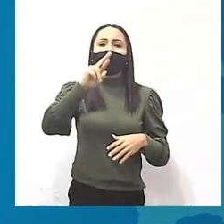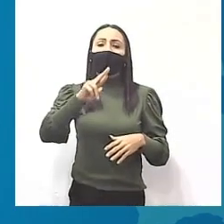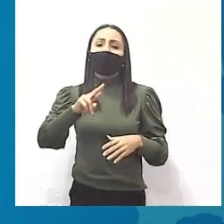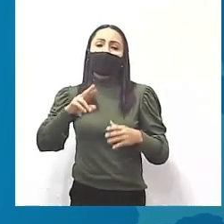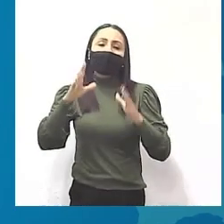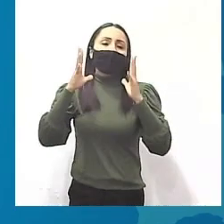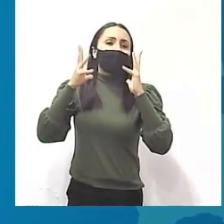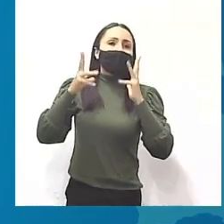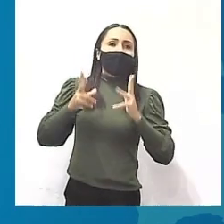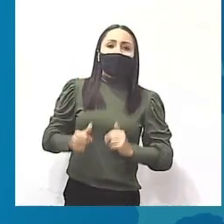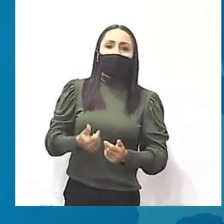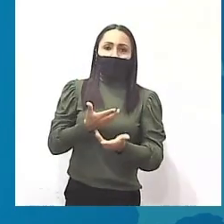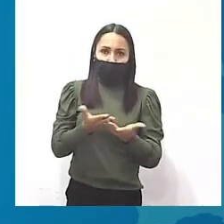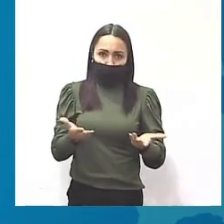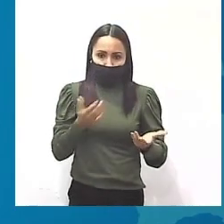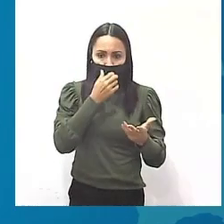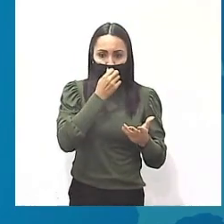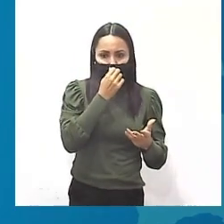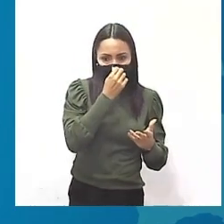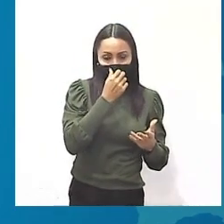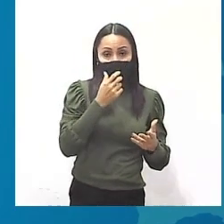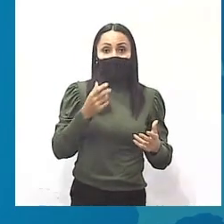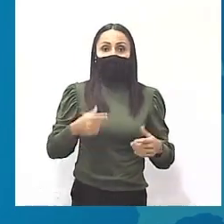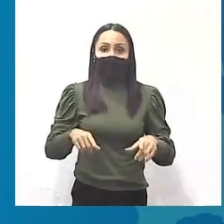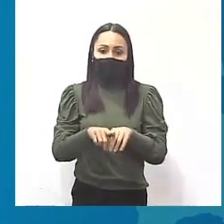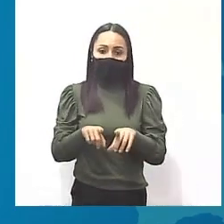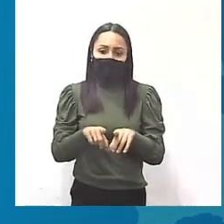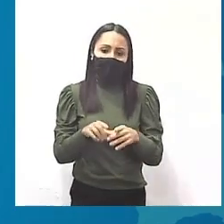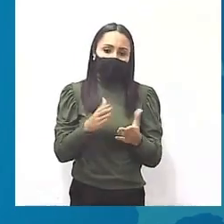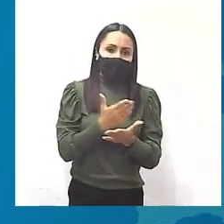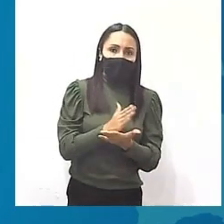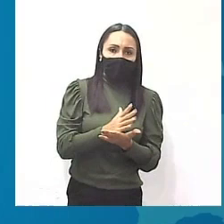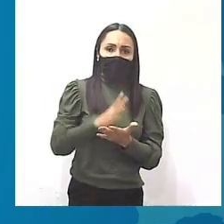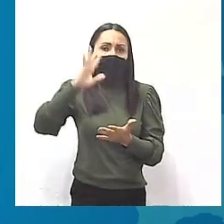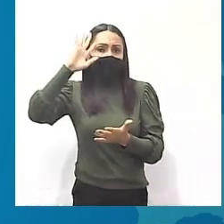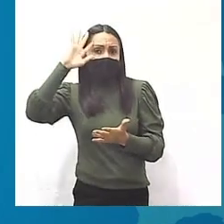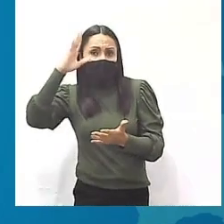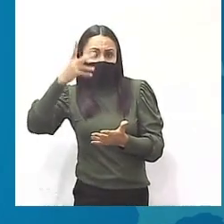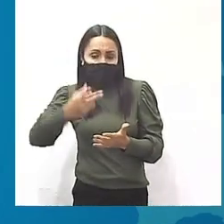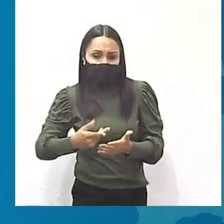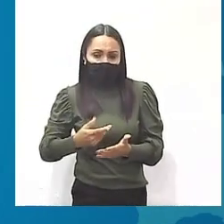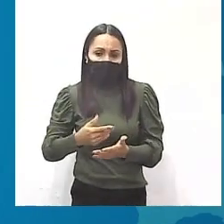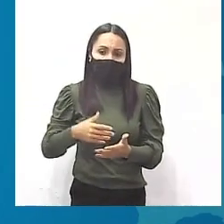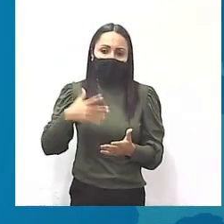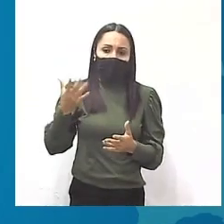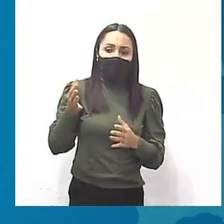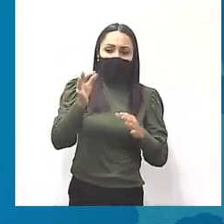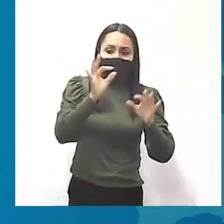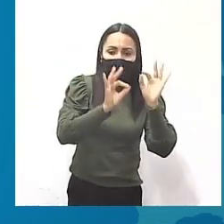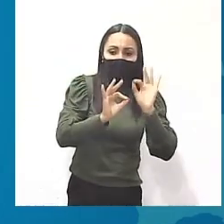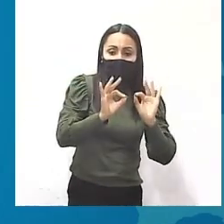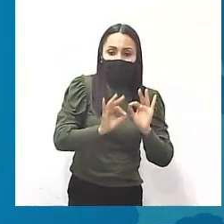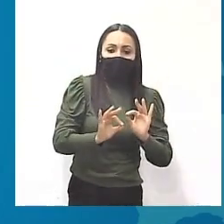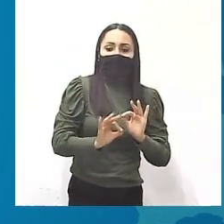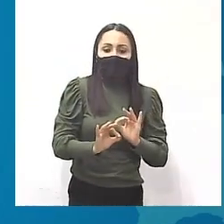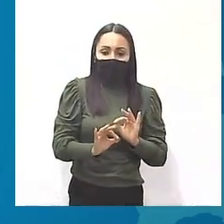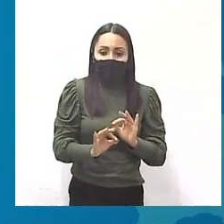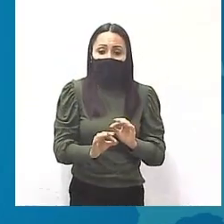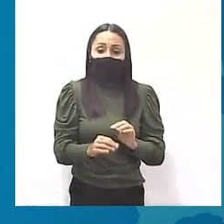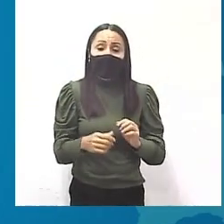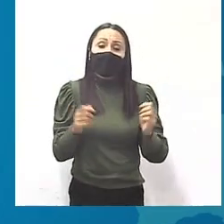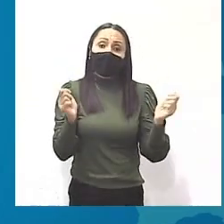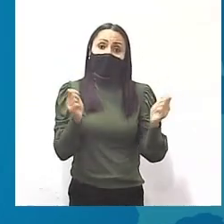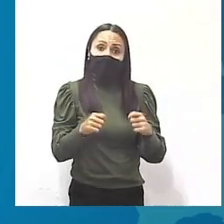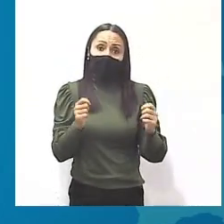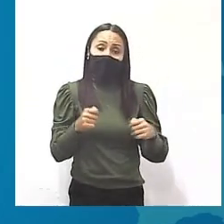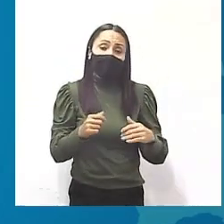poluído. Bom, porque existe também algumas soluções que são arquitetônicas, né? Que vai poder melhorar